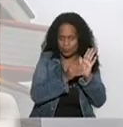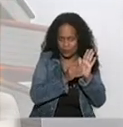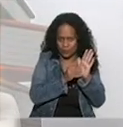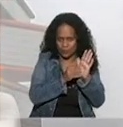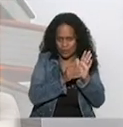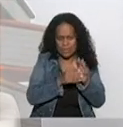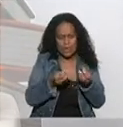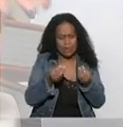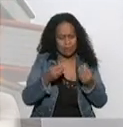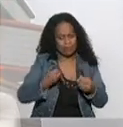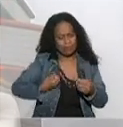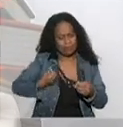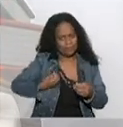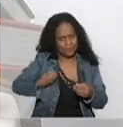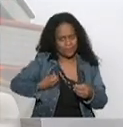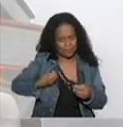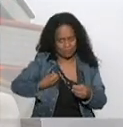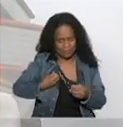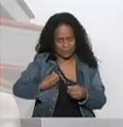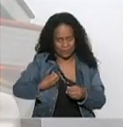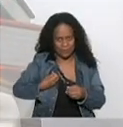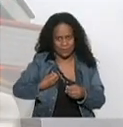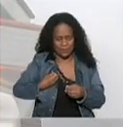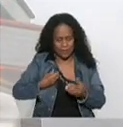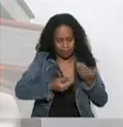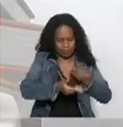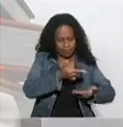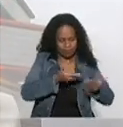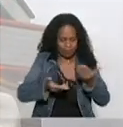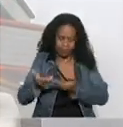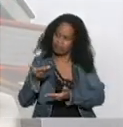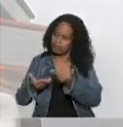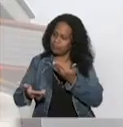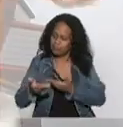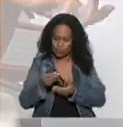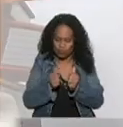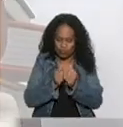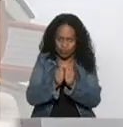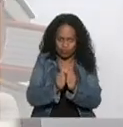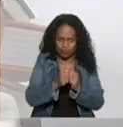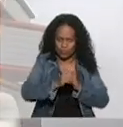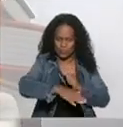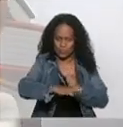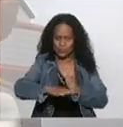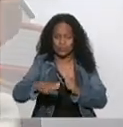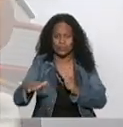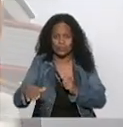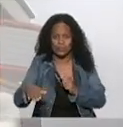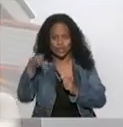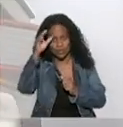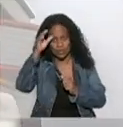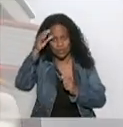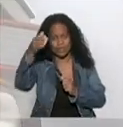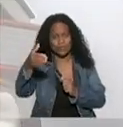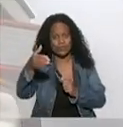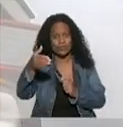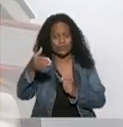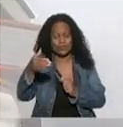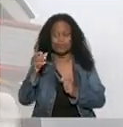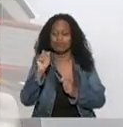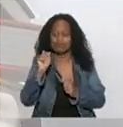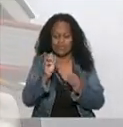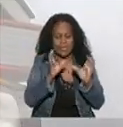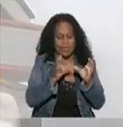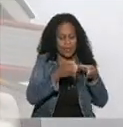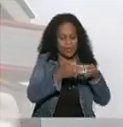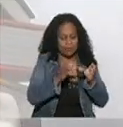sugeriram que cada turma tivesse o nome de uma tribo indígena, em vez de maternalzinho, maternal, jardim 1, essas coisas